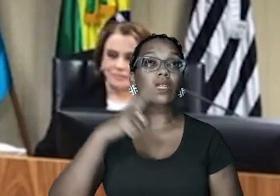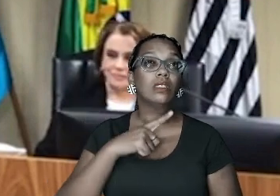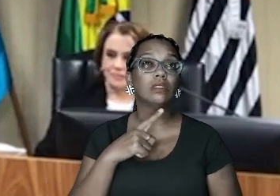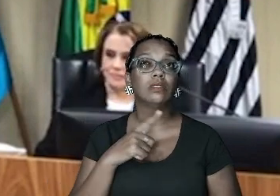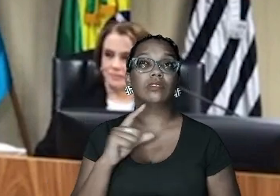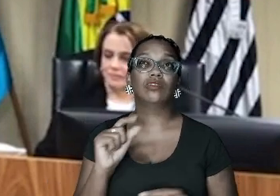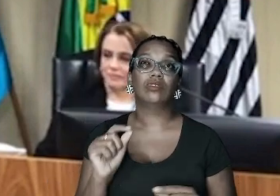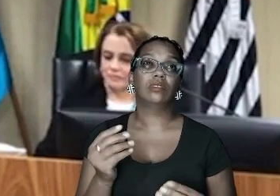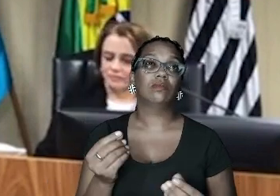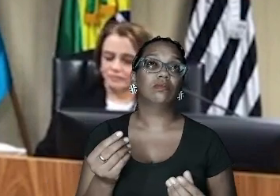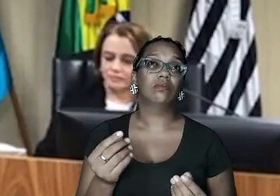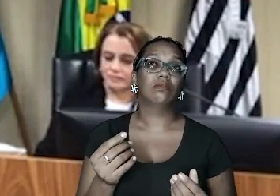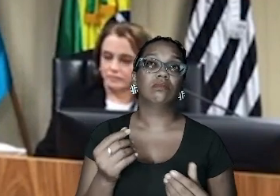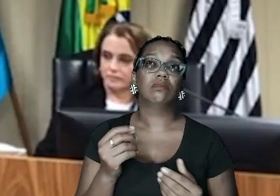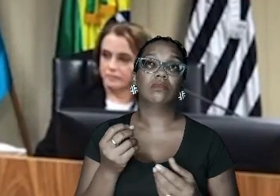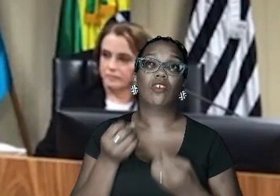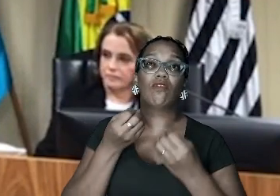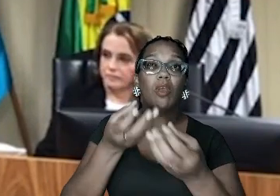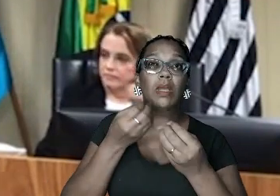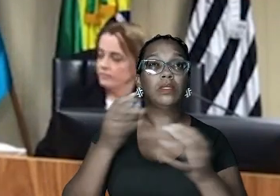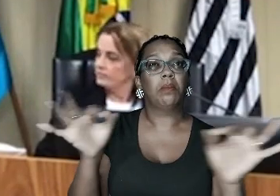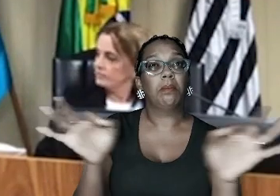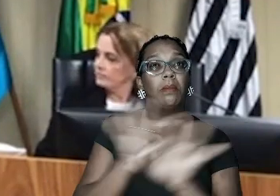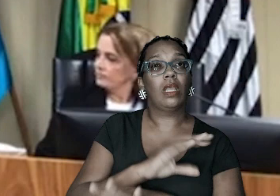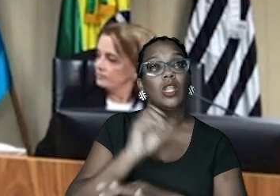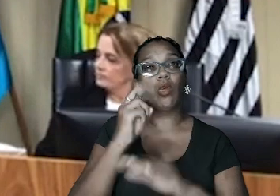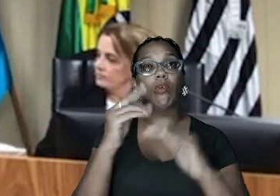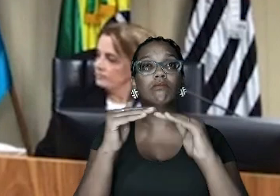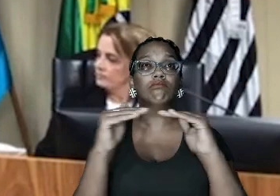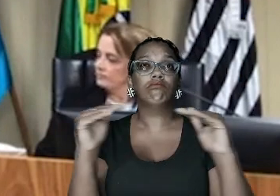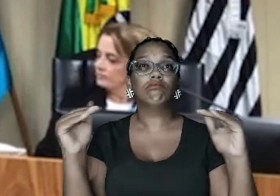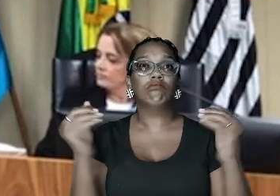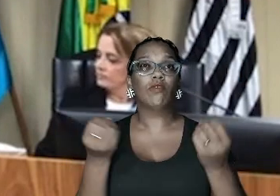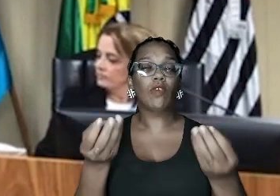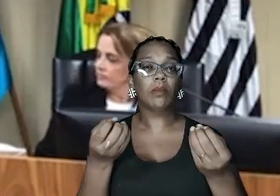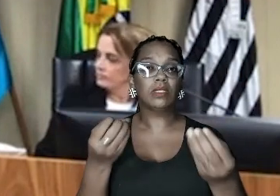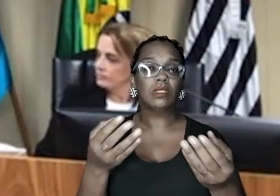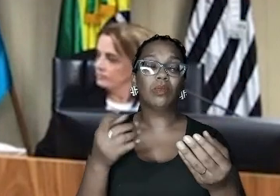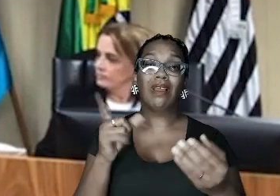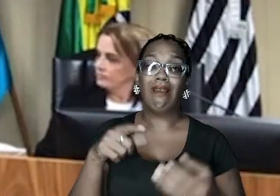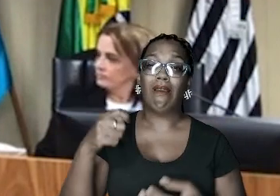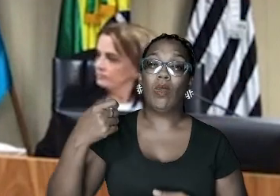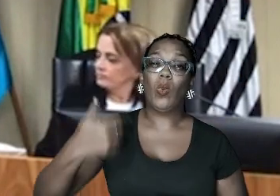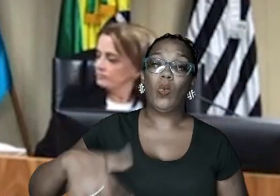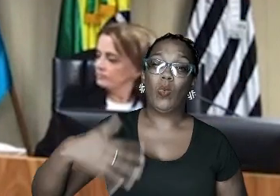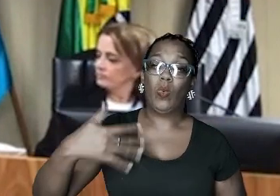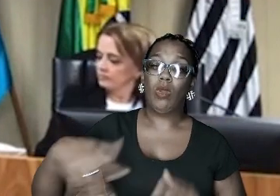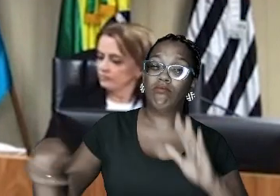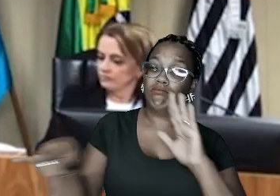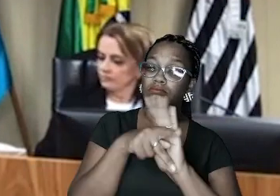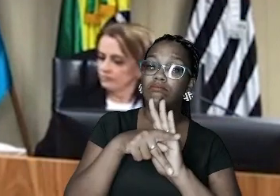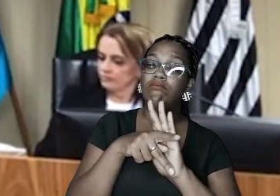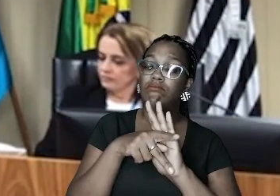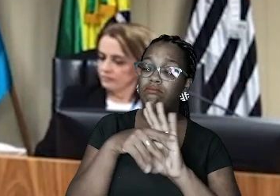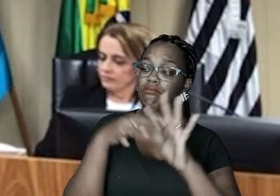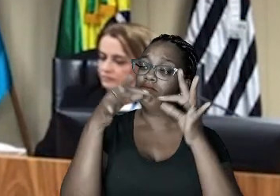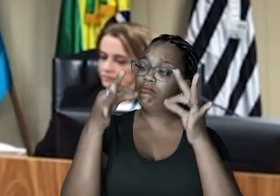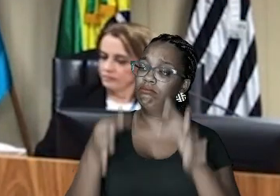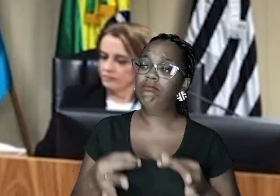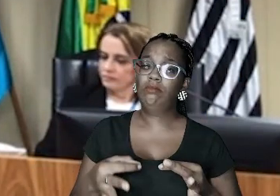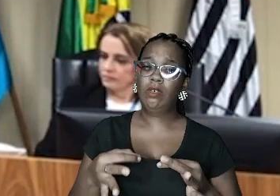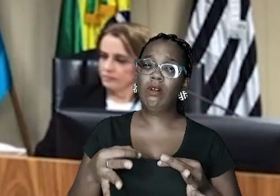informação plena ou simetria informacional que é muito cara é muito própria e muito correta no âmbito administrativo